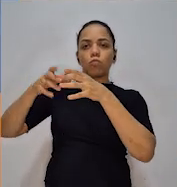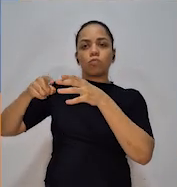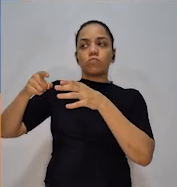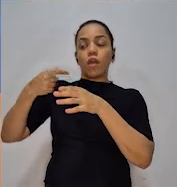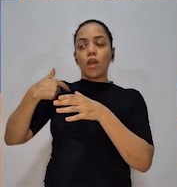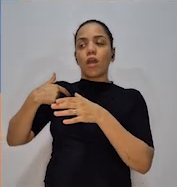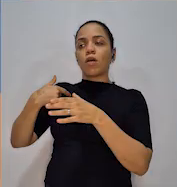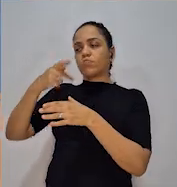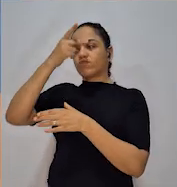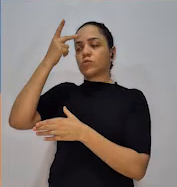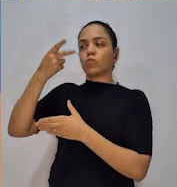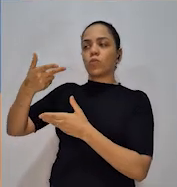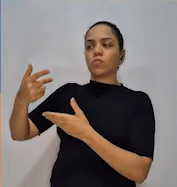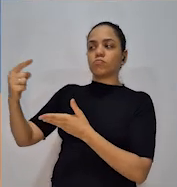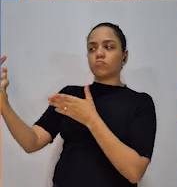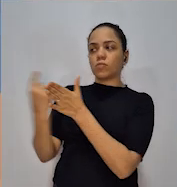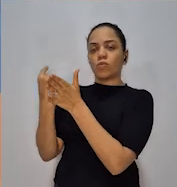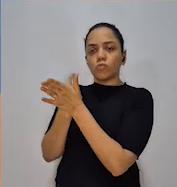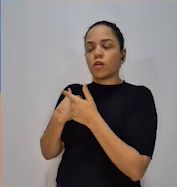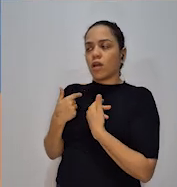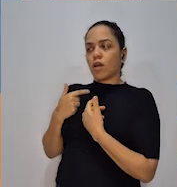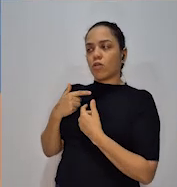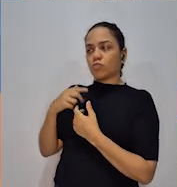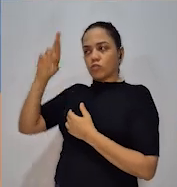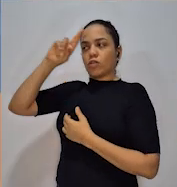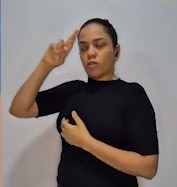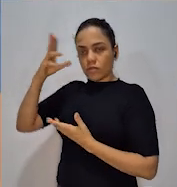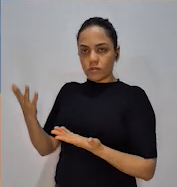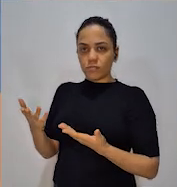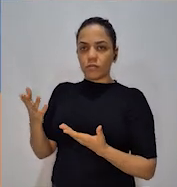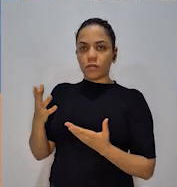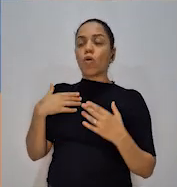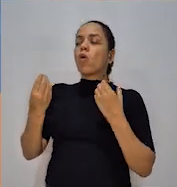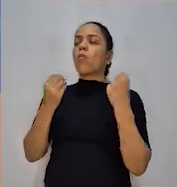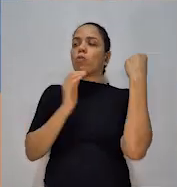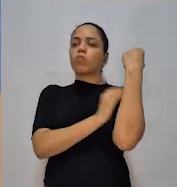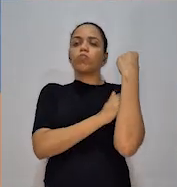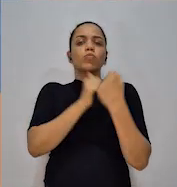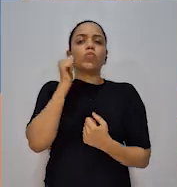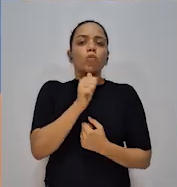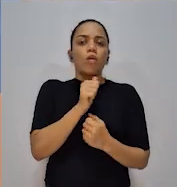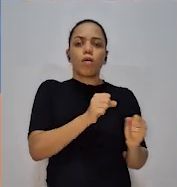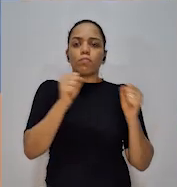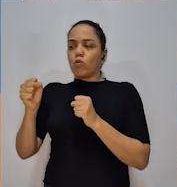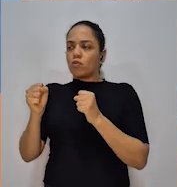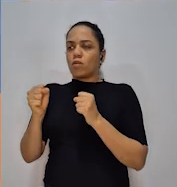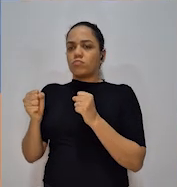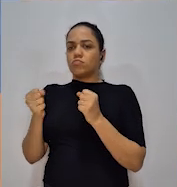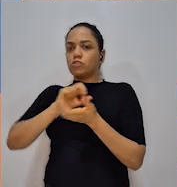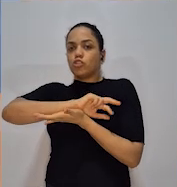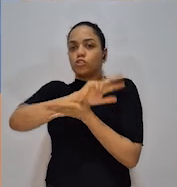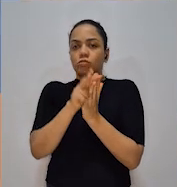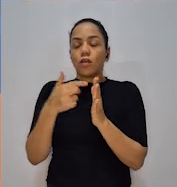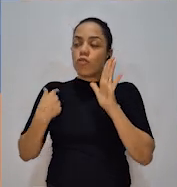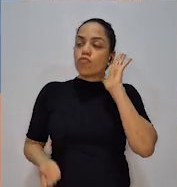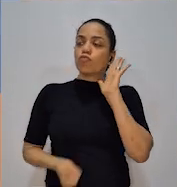nas temáticas de empoderamento de mulheres e equidade de gênero nas organizações. Nesse mesmo ano, fundei a SSB Diversidade